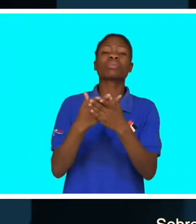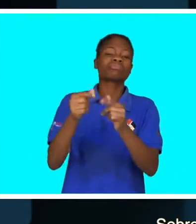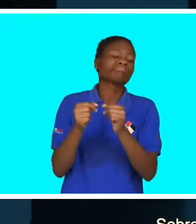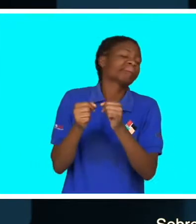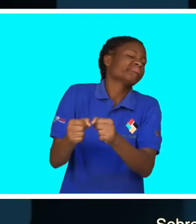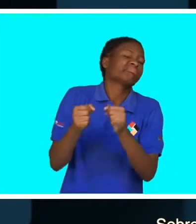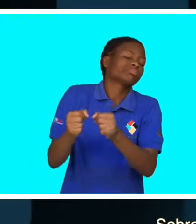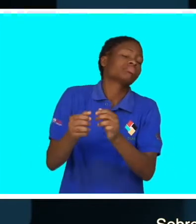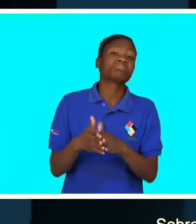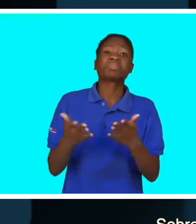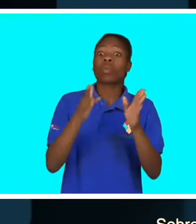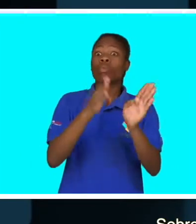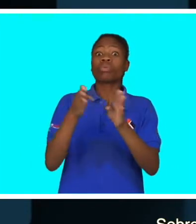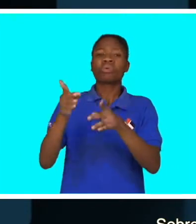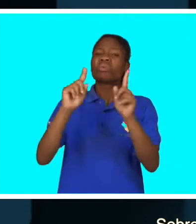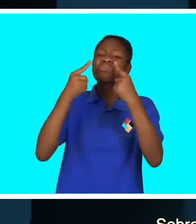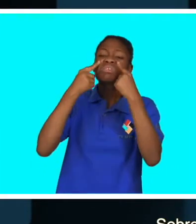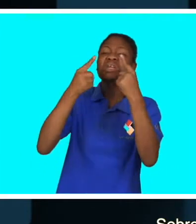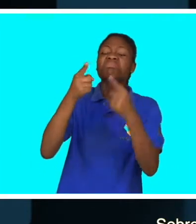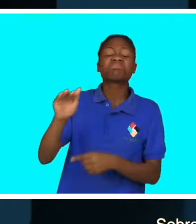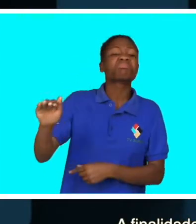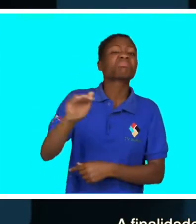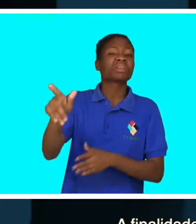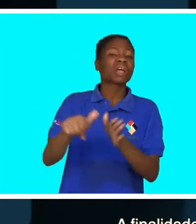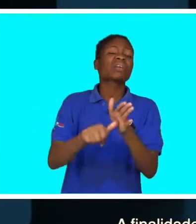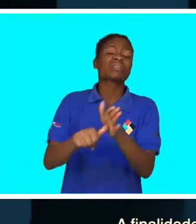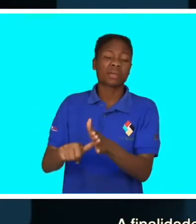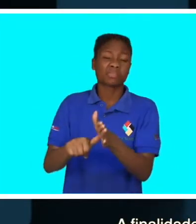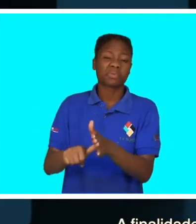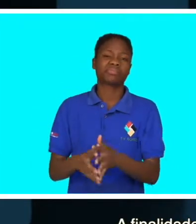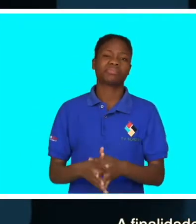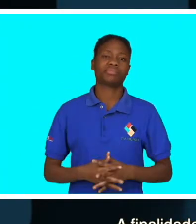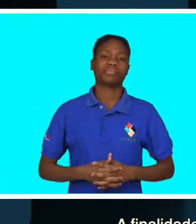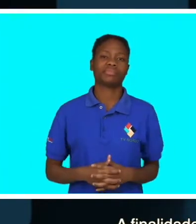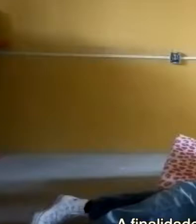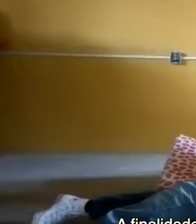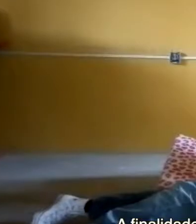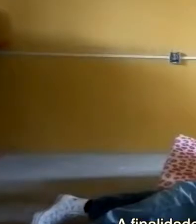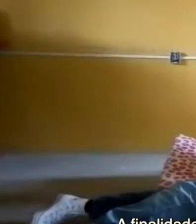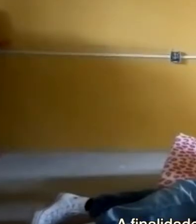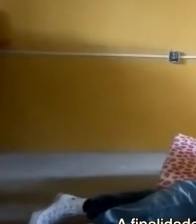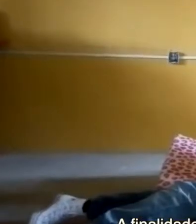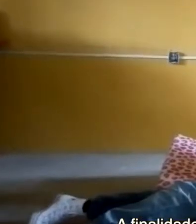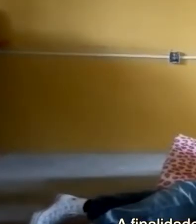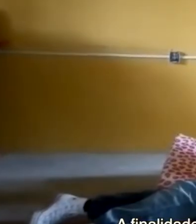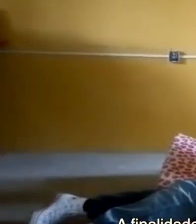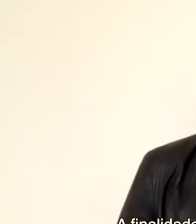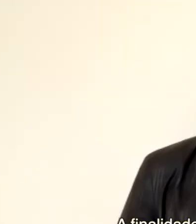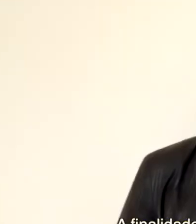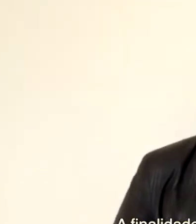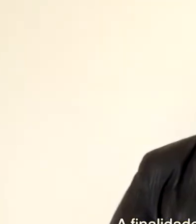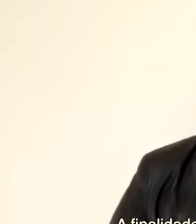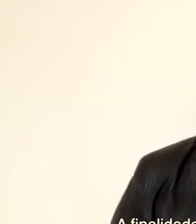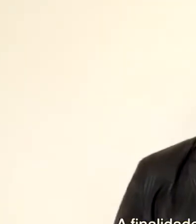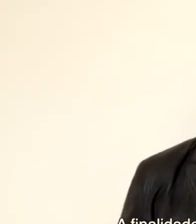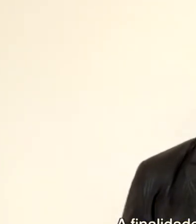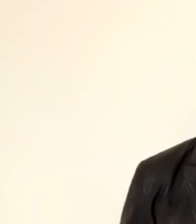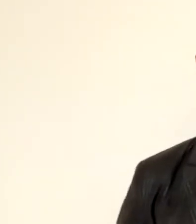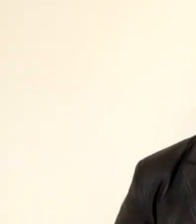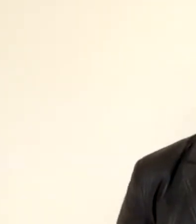cuidados básicos a ter com pessoas que sofrem de epilepsia. A finalidade da capacitação é garantir que os pacientes não sejam